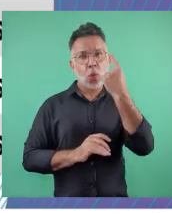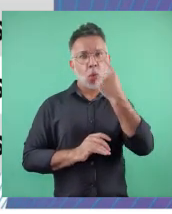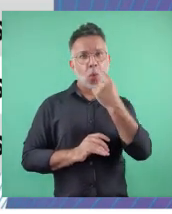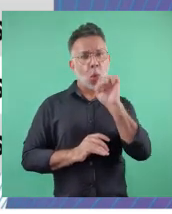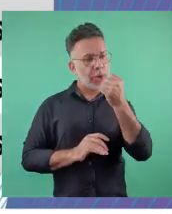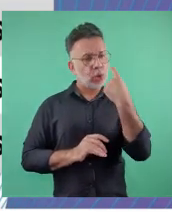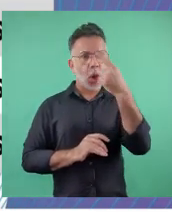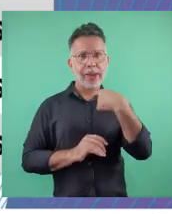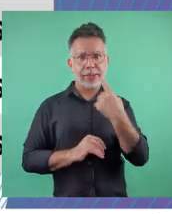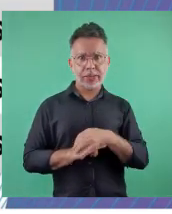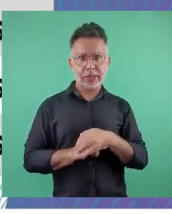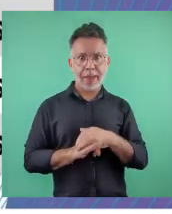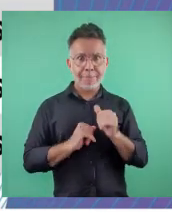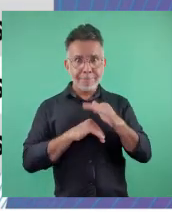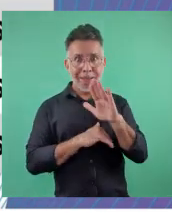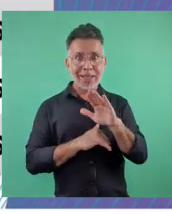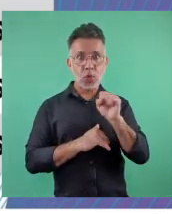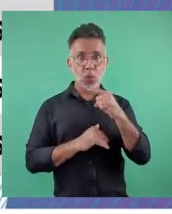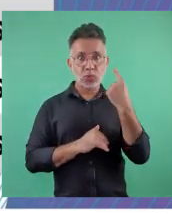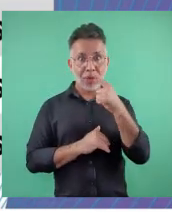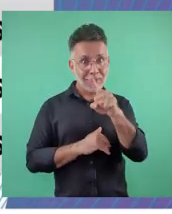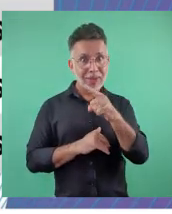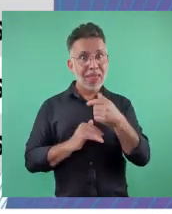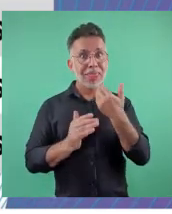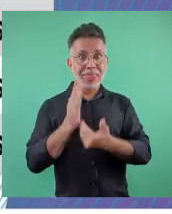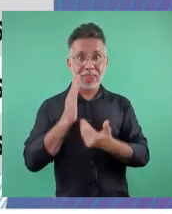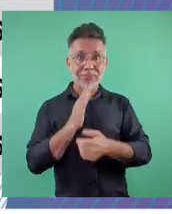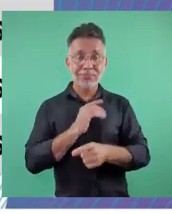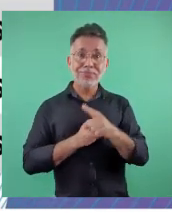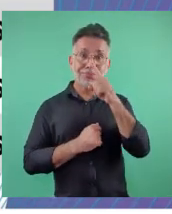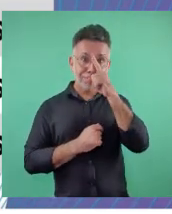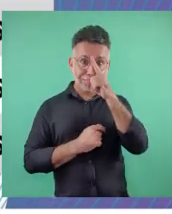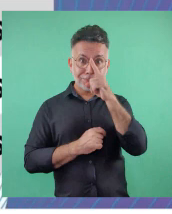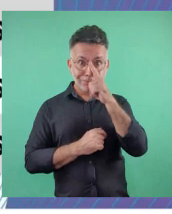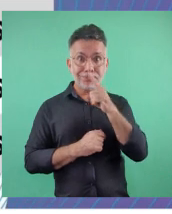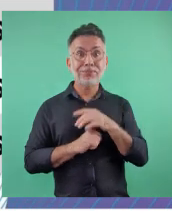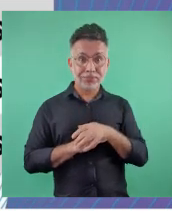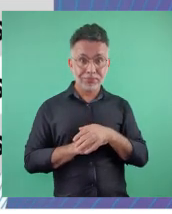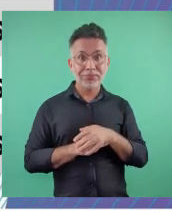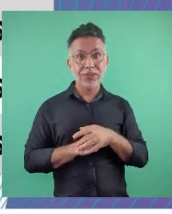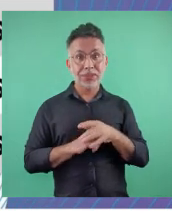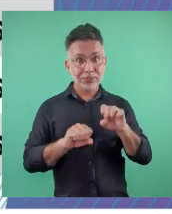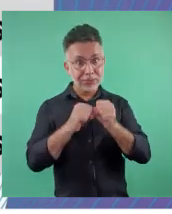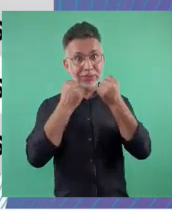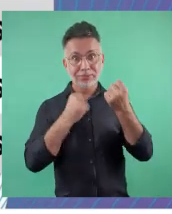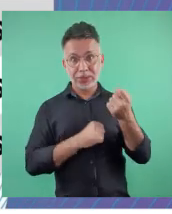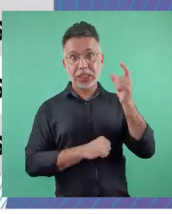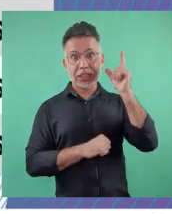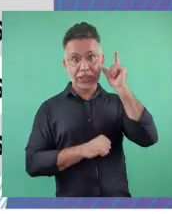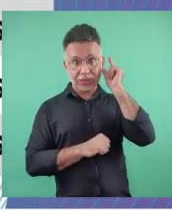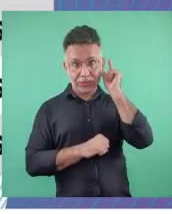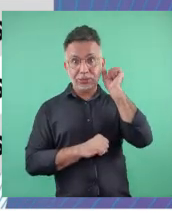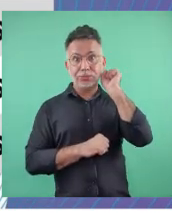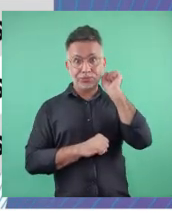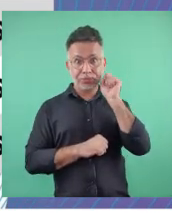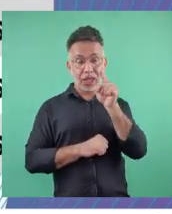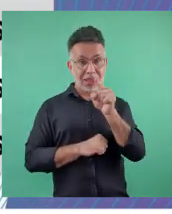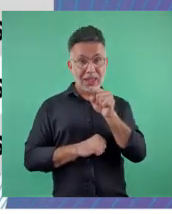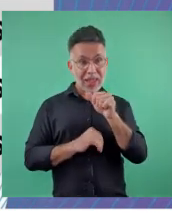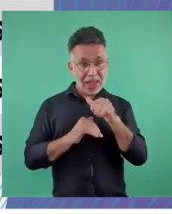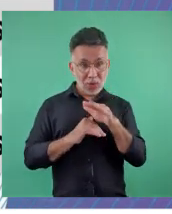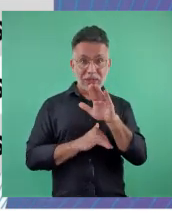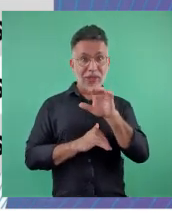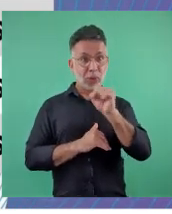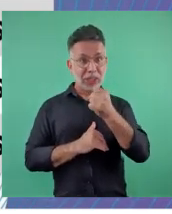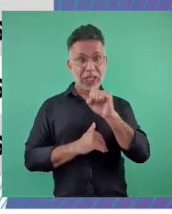disso, você realmente já está começando a correr o risco de algum tipo de lesão auditiva. E essa intensidade, quando você vai para